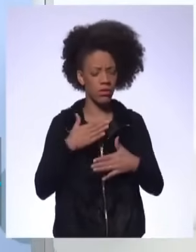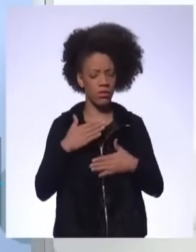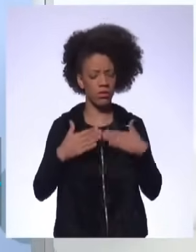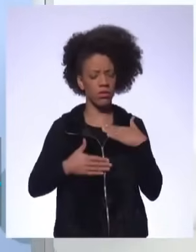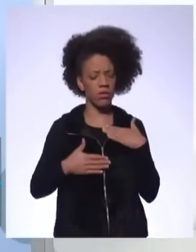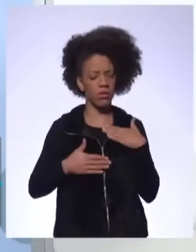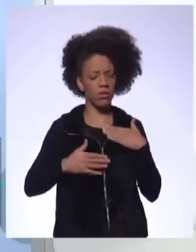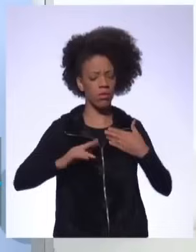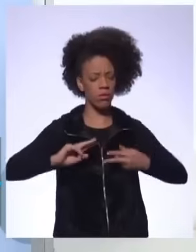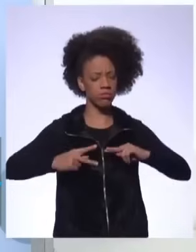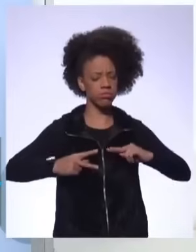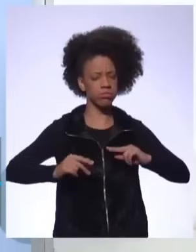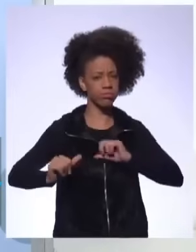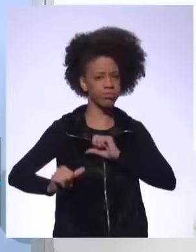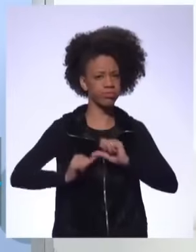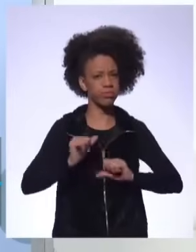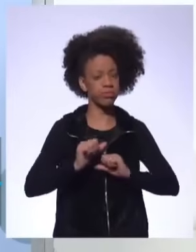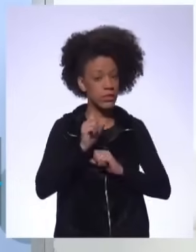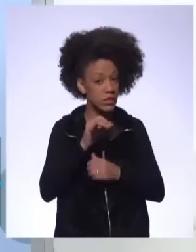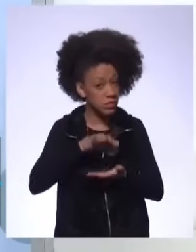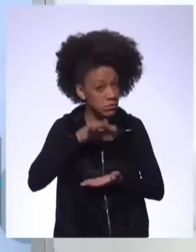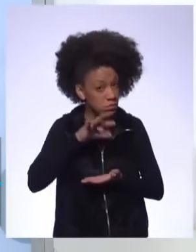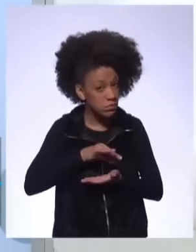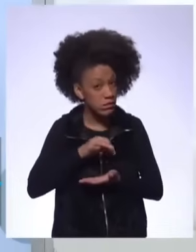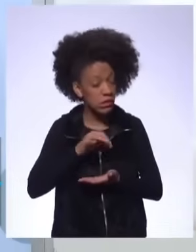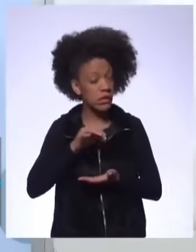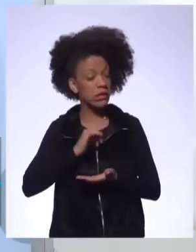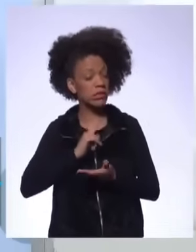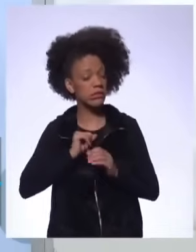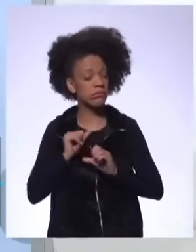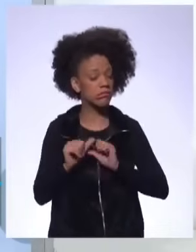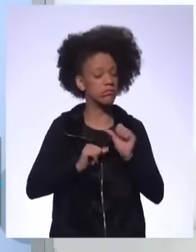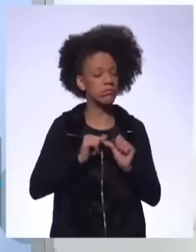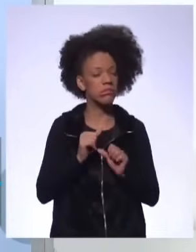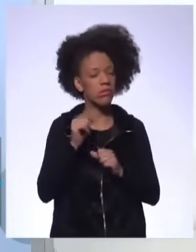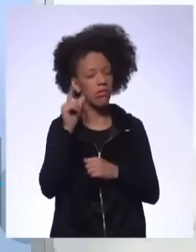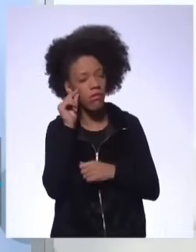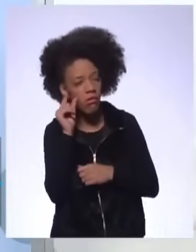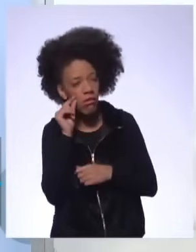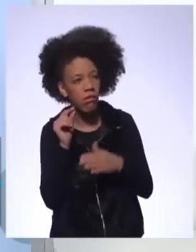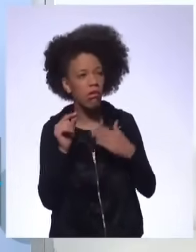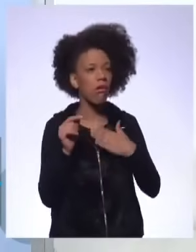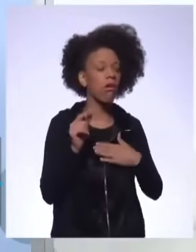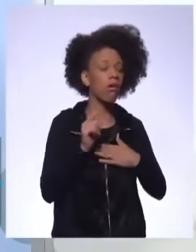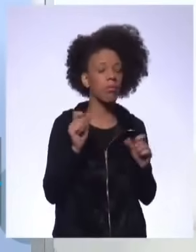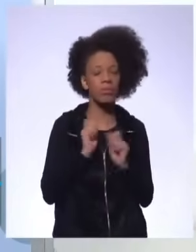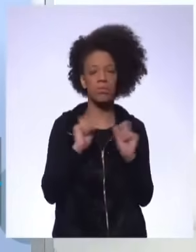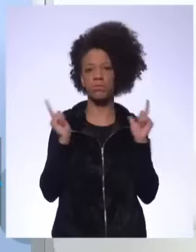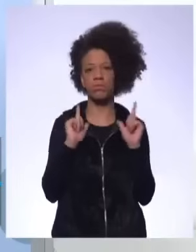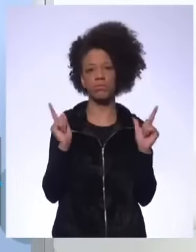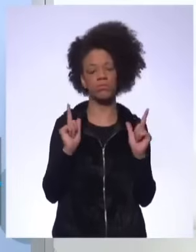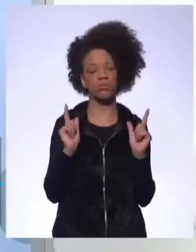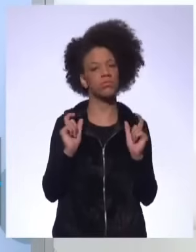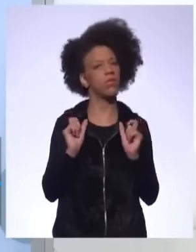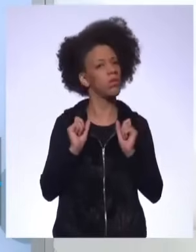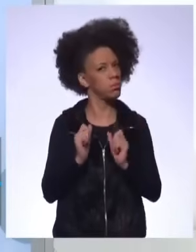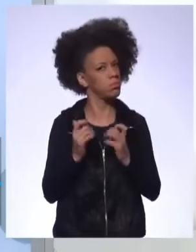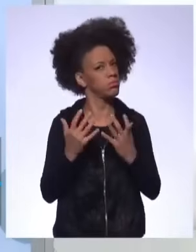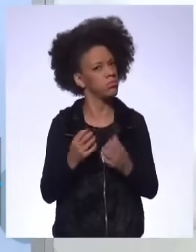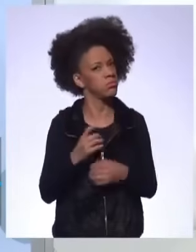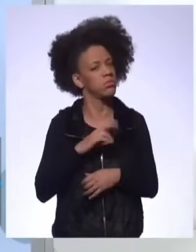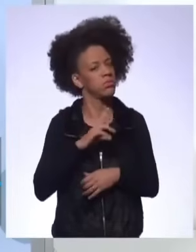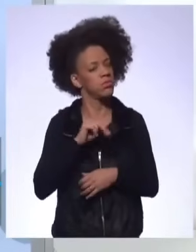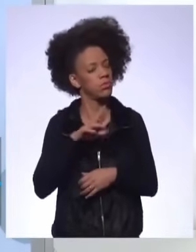metabolismo. Tá? Então, se esse chá causa alguma alteração, me deixa mais sonolento, mais calmo ou mais agitado, eu posso considerar uma